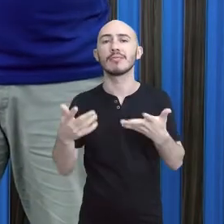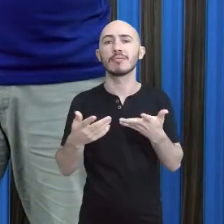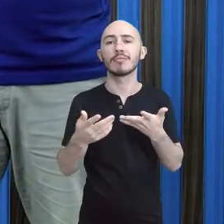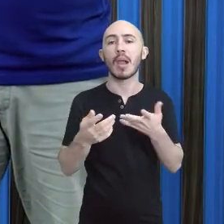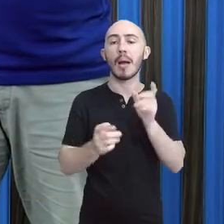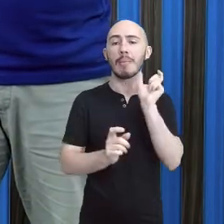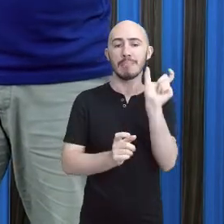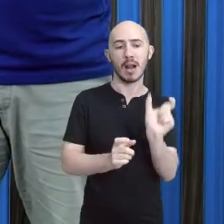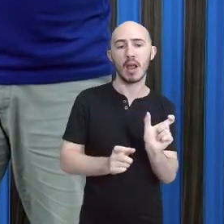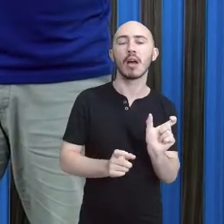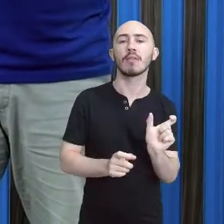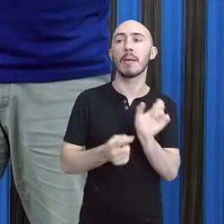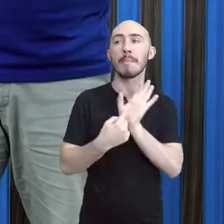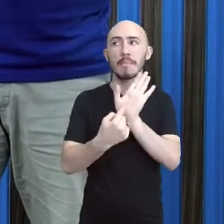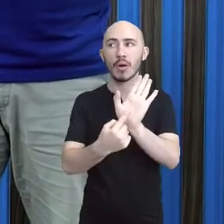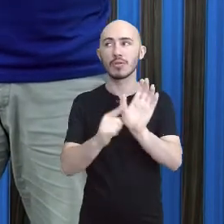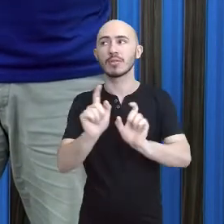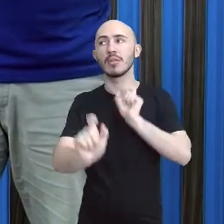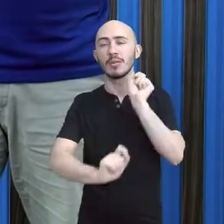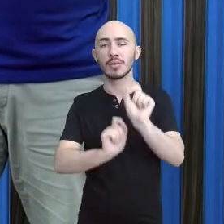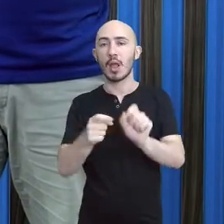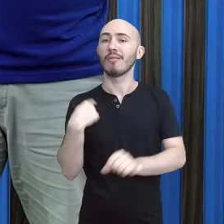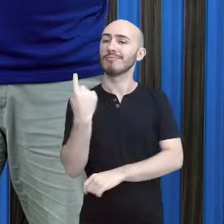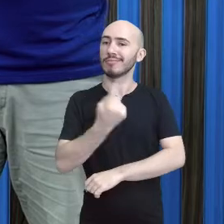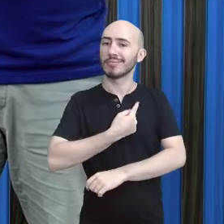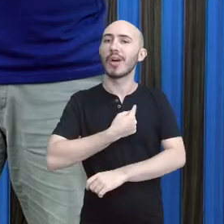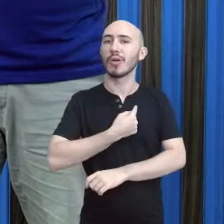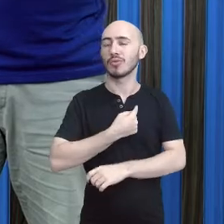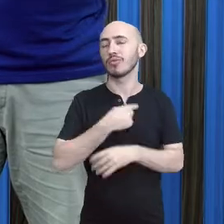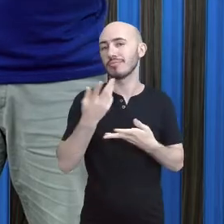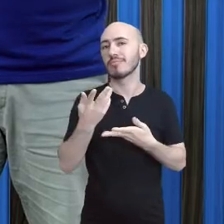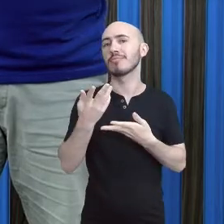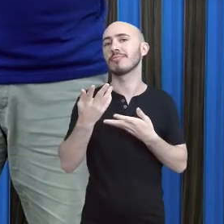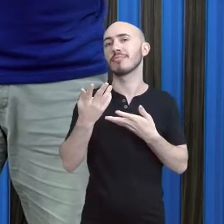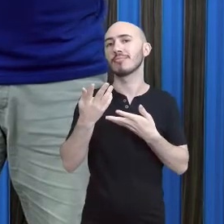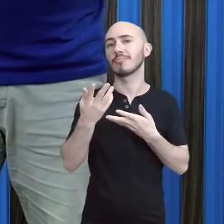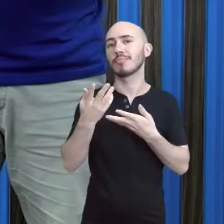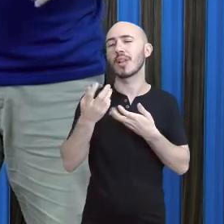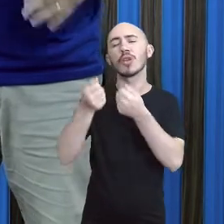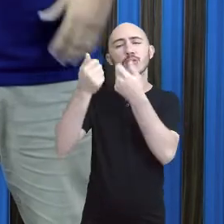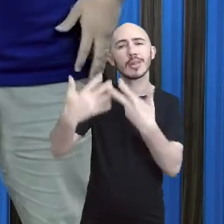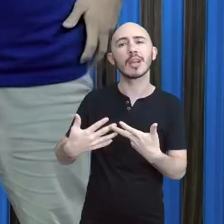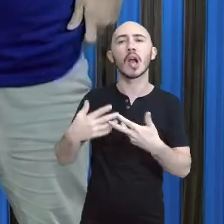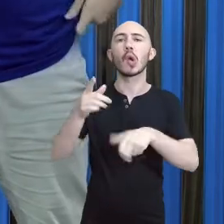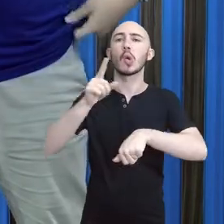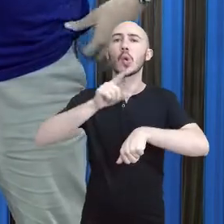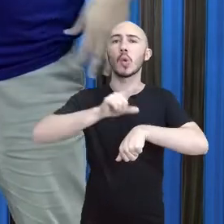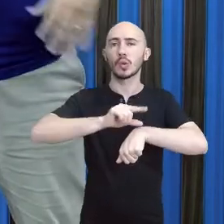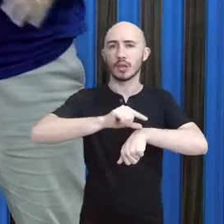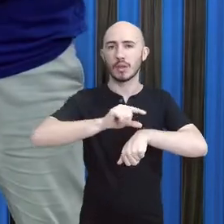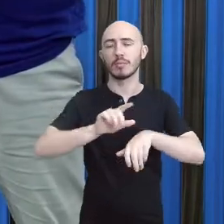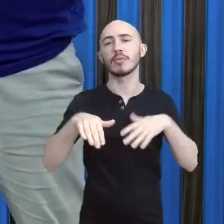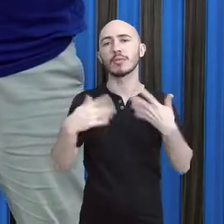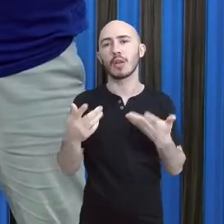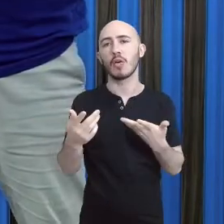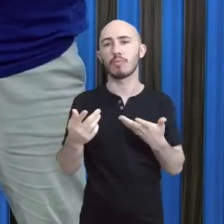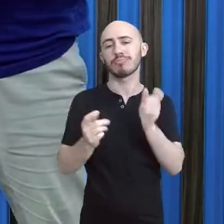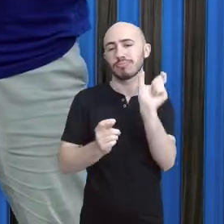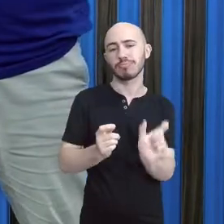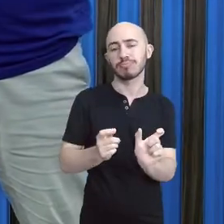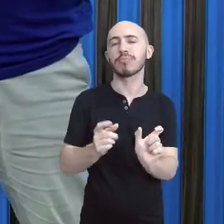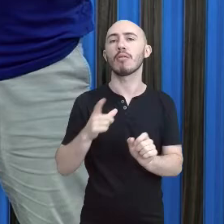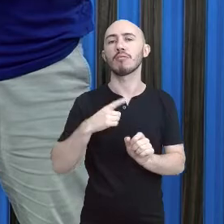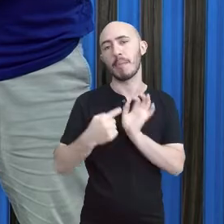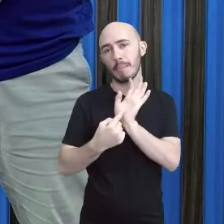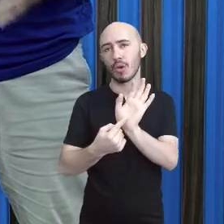vão nos mostrar que estamos falando sobre tempo. Alguma partícula ou outra vai sempre abordar a questão